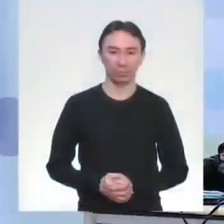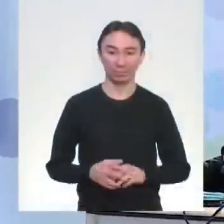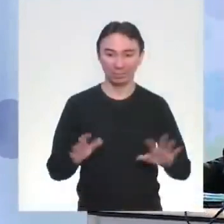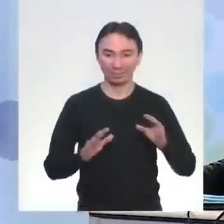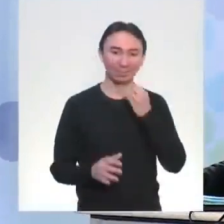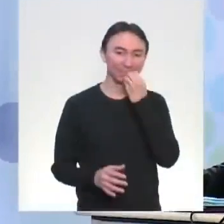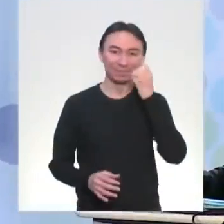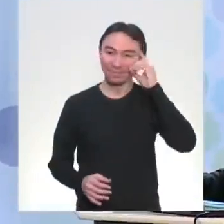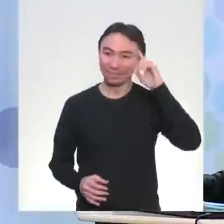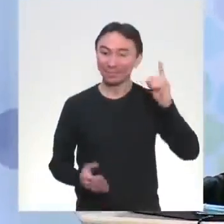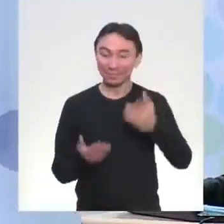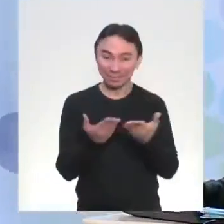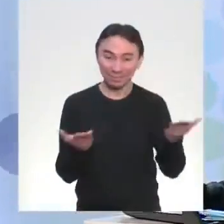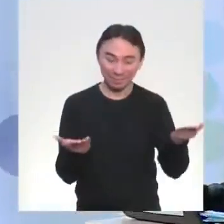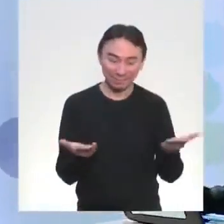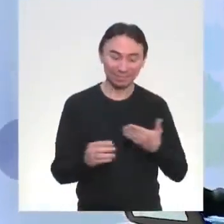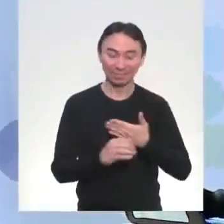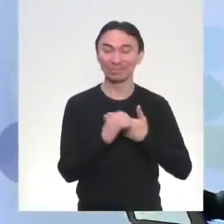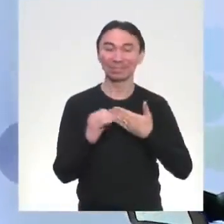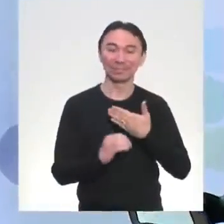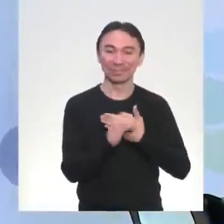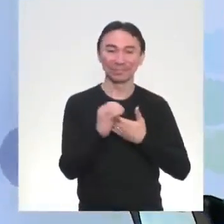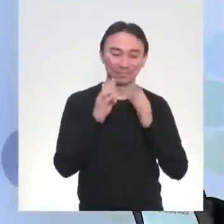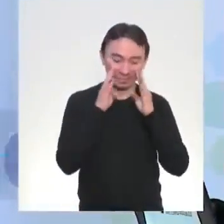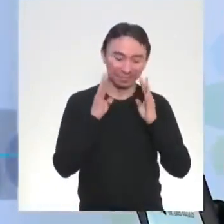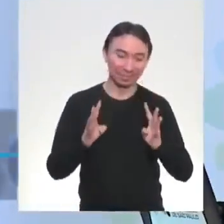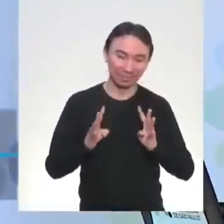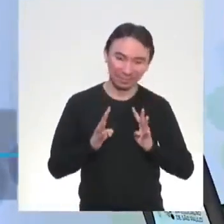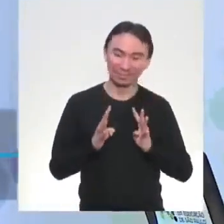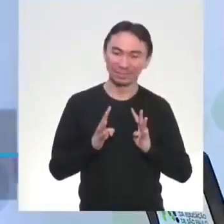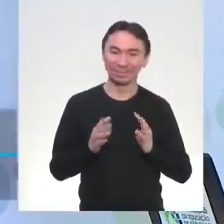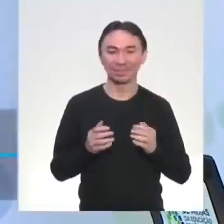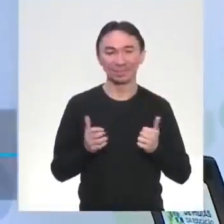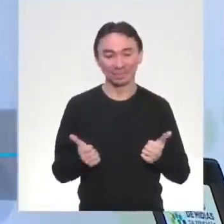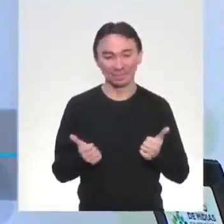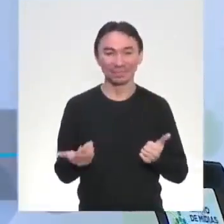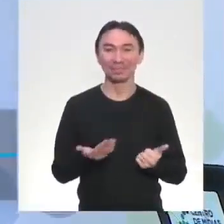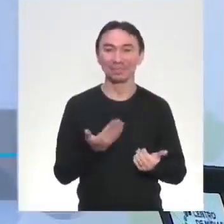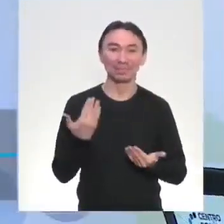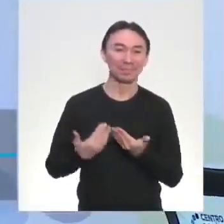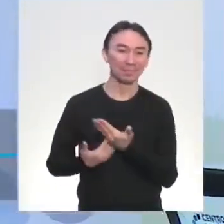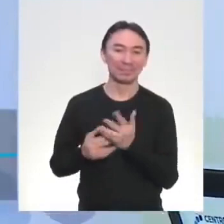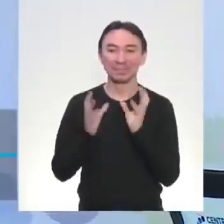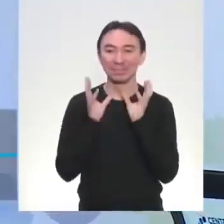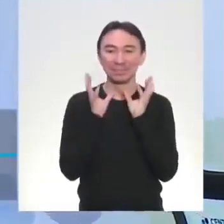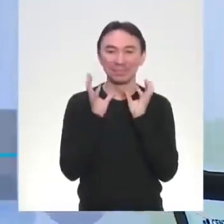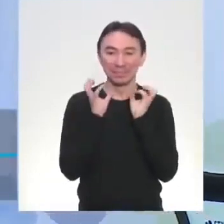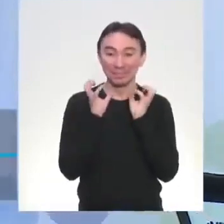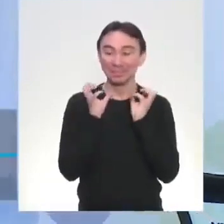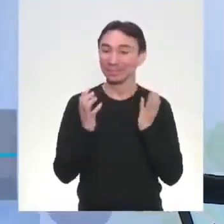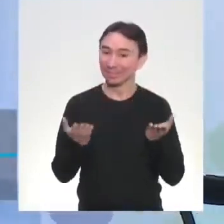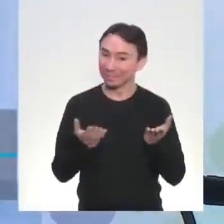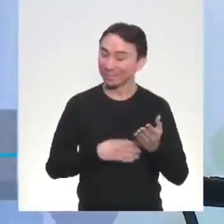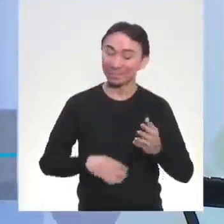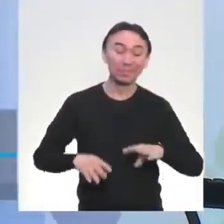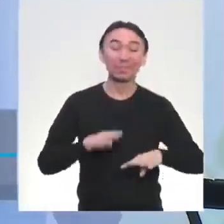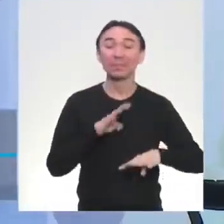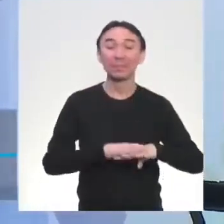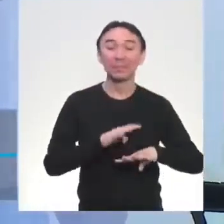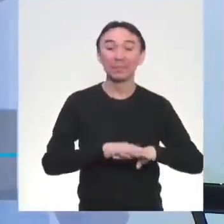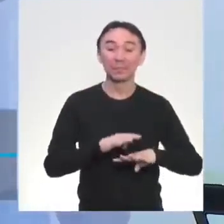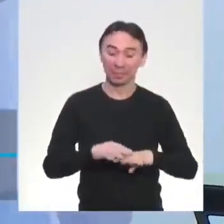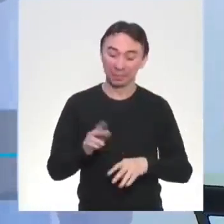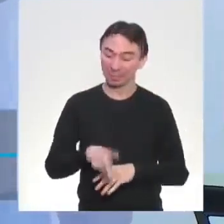Um bom dia a você que nos acompanha pelo Centro de Mídias da Educação de São Paulo. Eu sou o Tony, seu professor de matemática, e hoje nós vamos iniciar